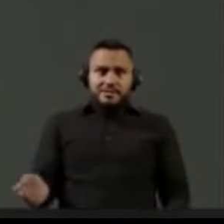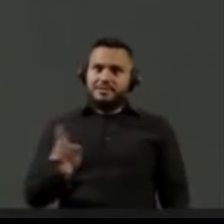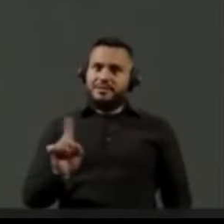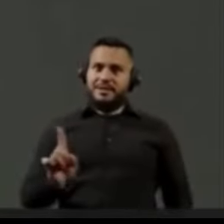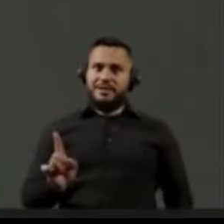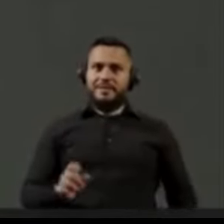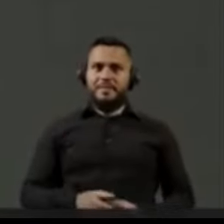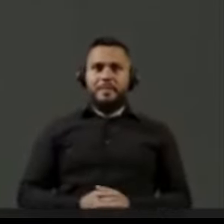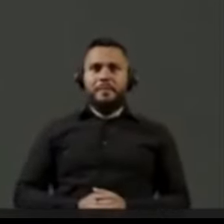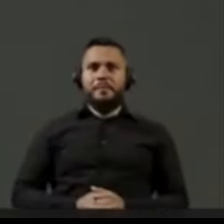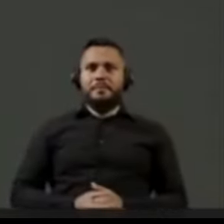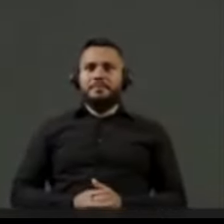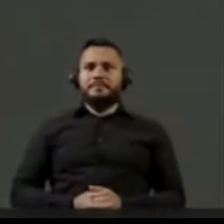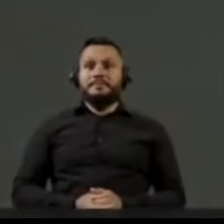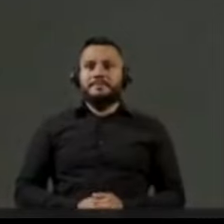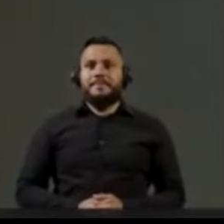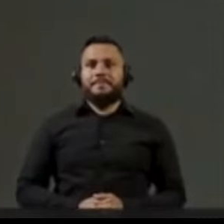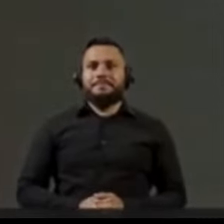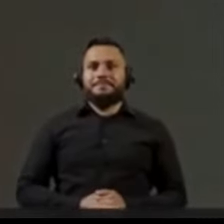acontecer.